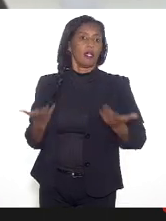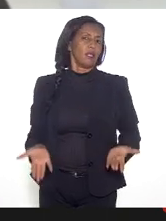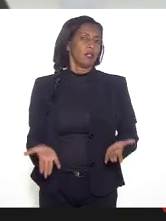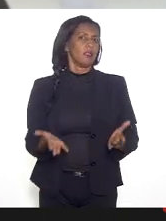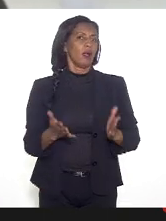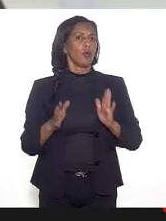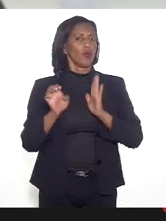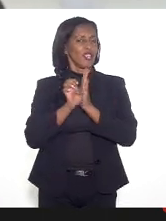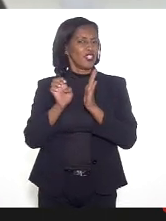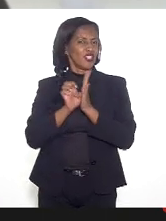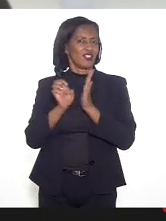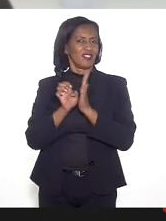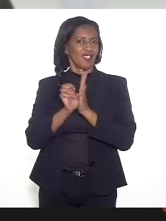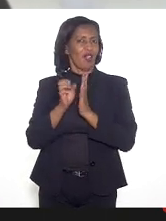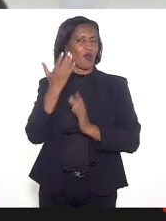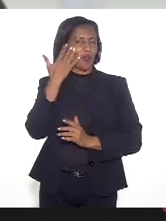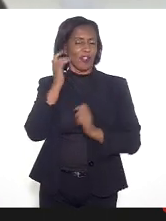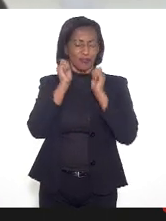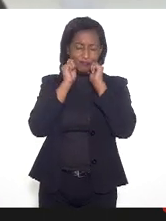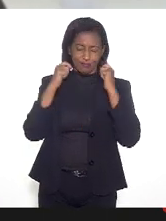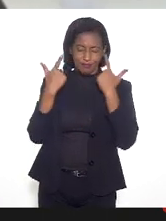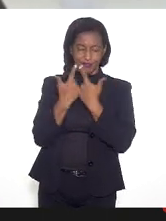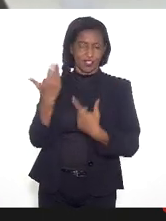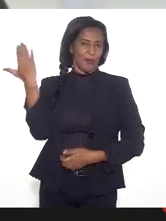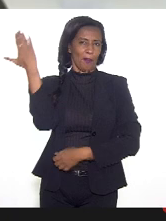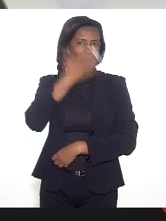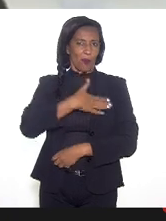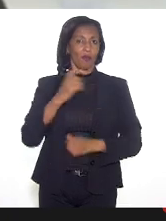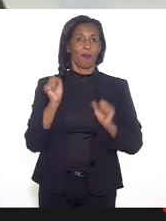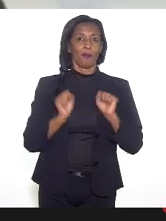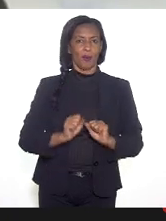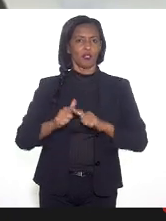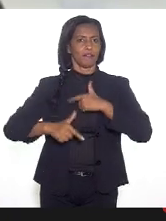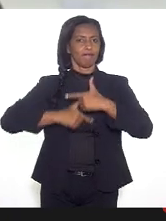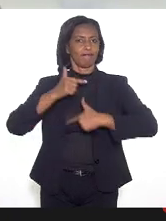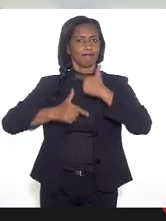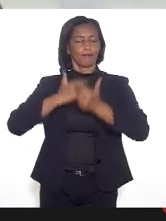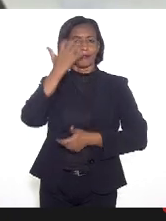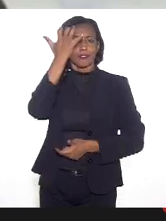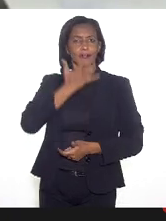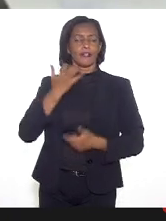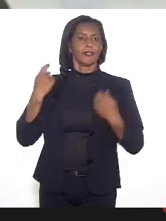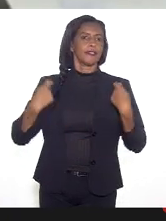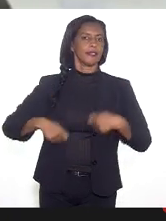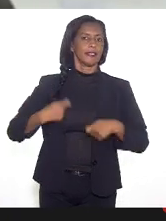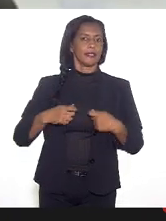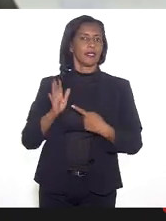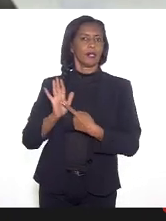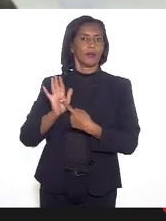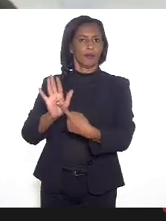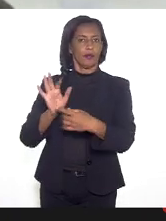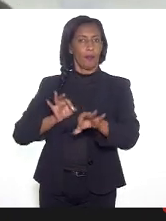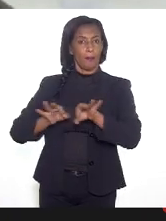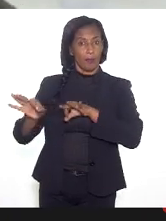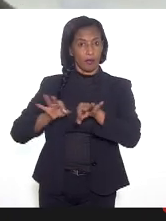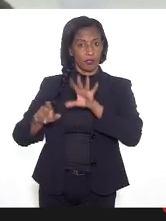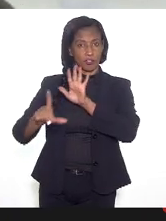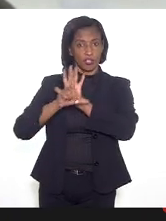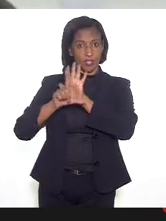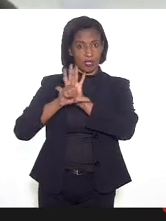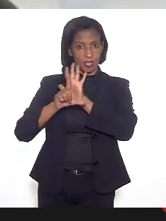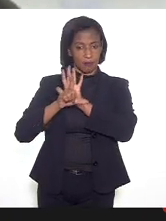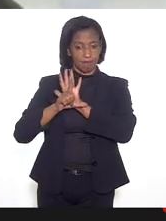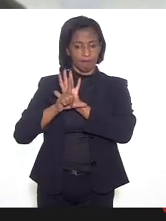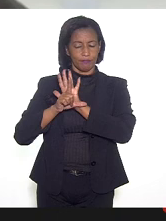que a Assembleia Legislativa já deu provas disso, pode trabalhar com a celeridade necessária de apresentar um projeto de lei